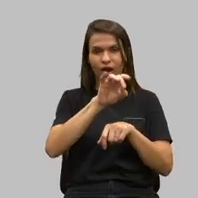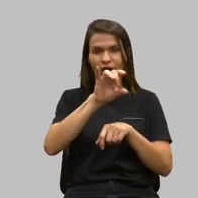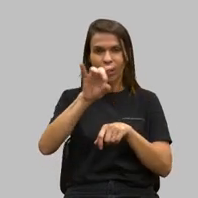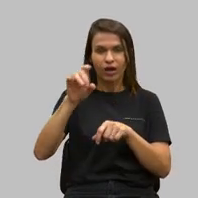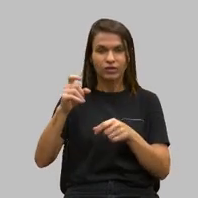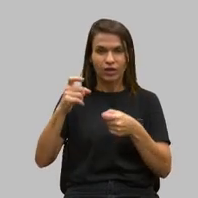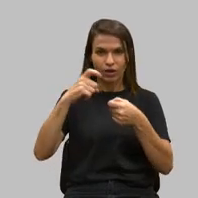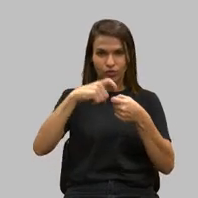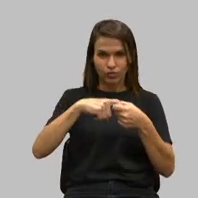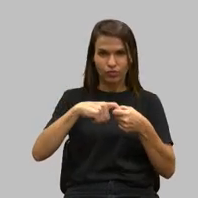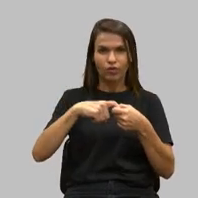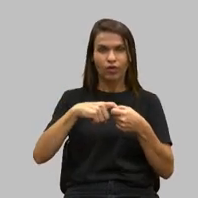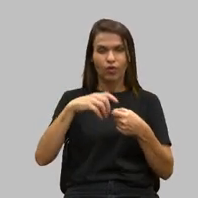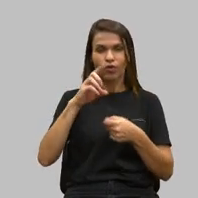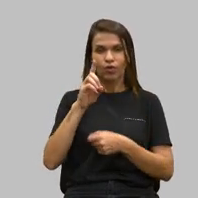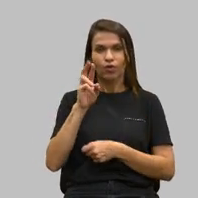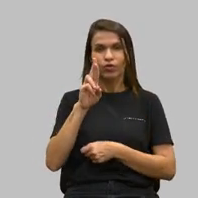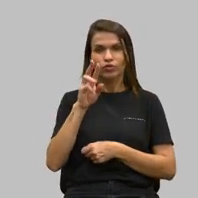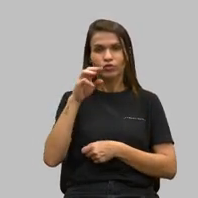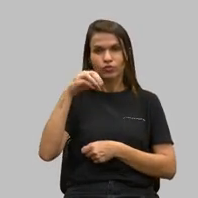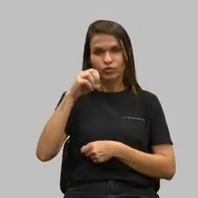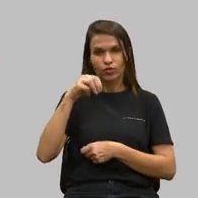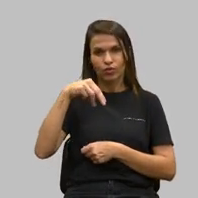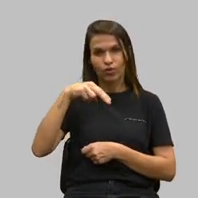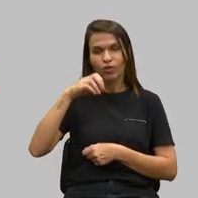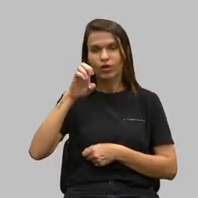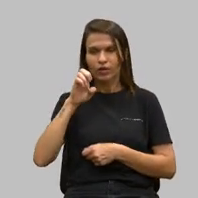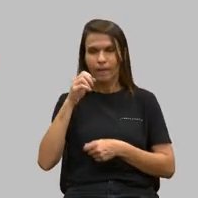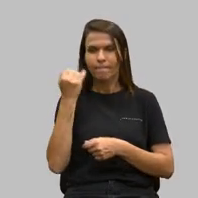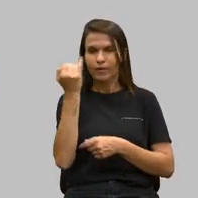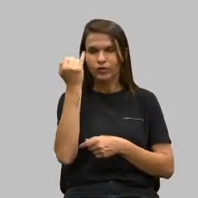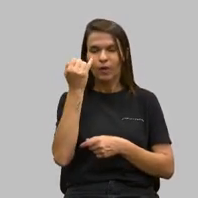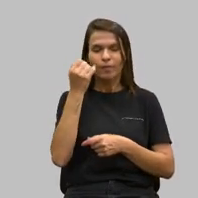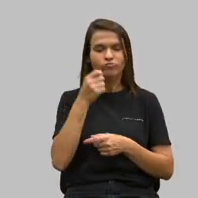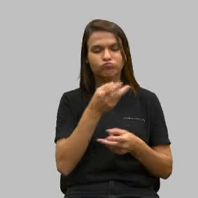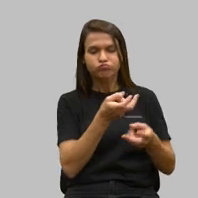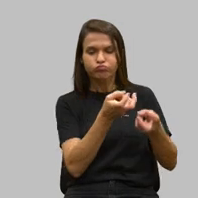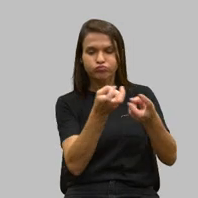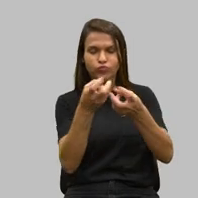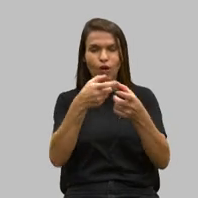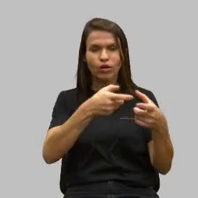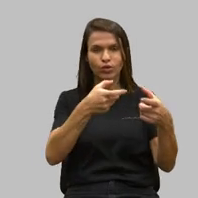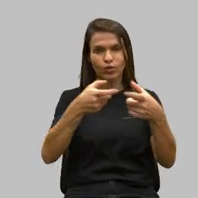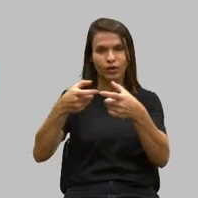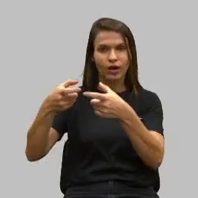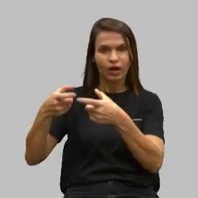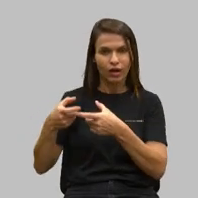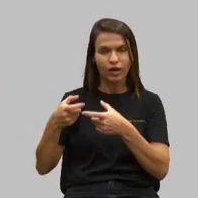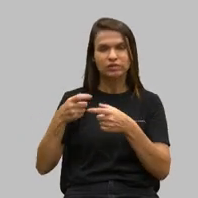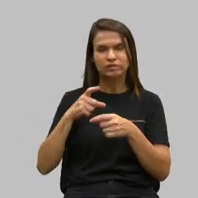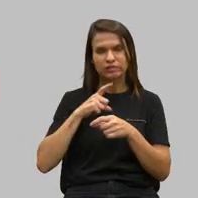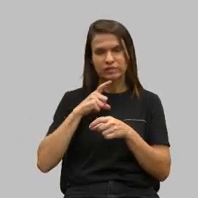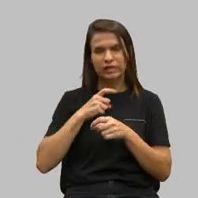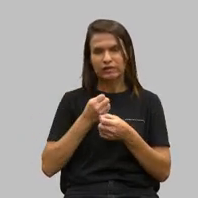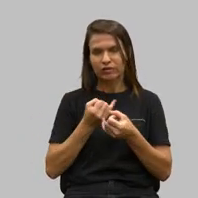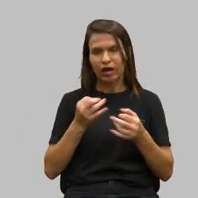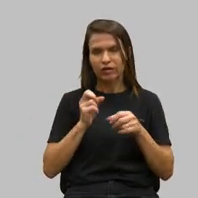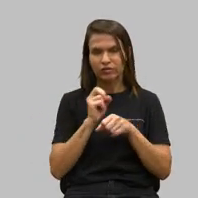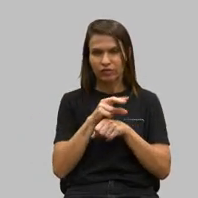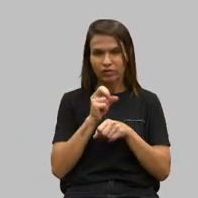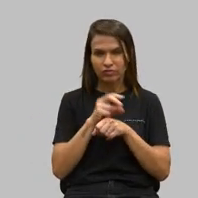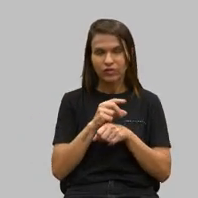que o drone é fundamental para poder mapear e identificar locais de infestação e os